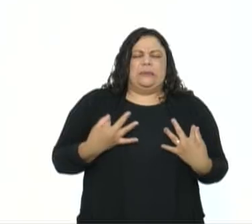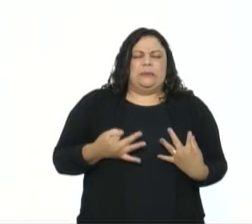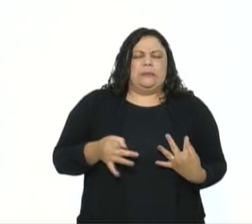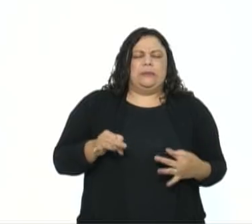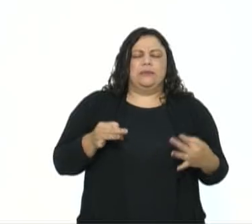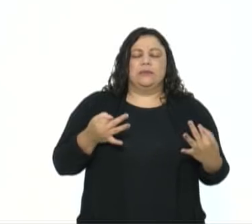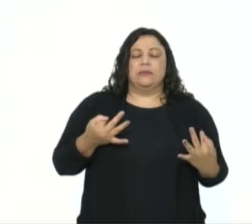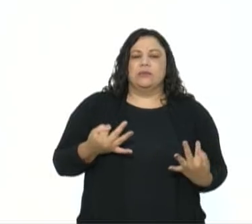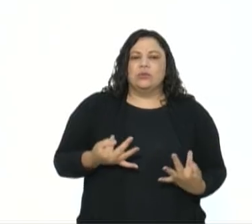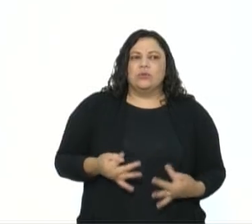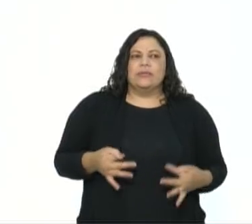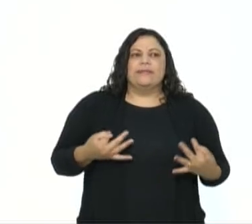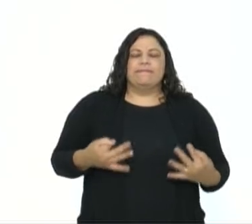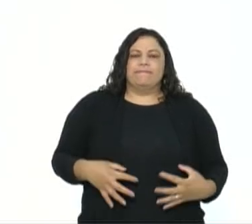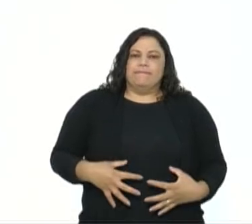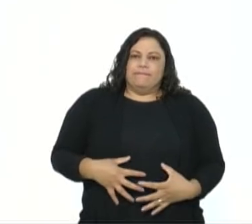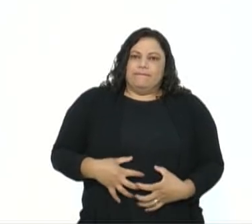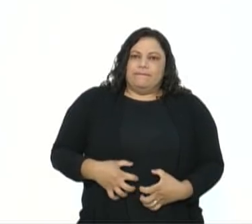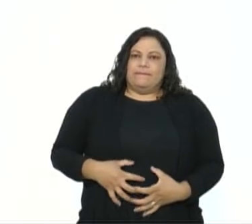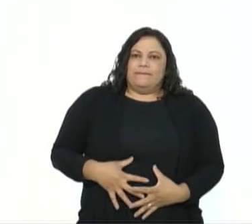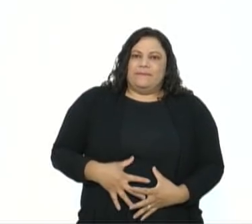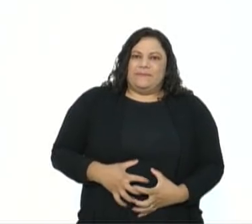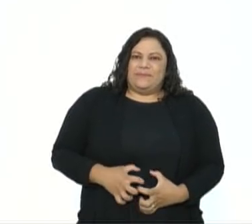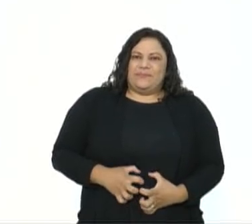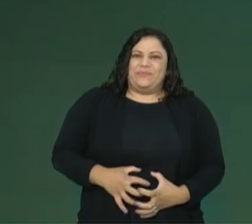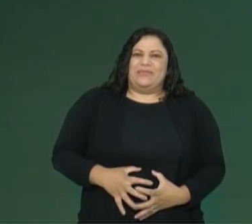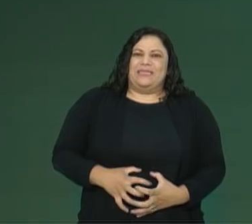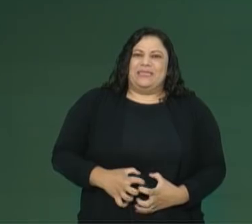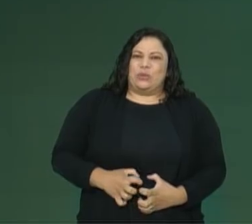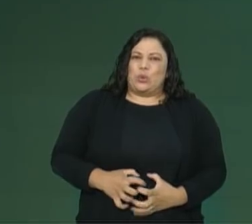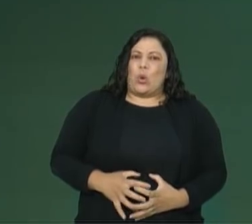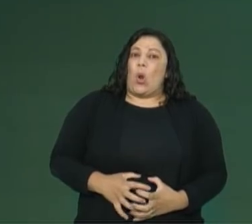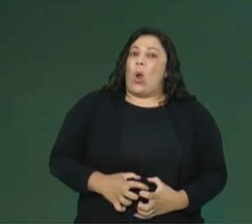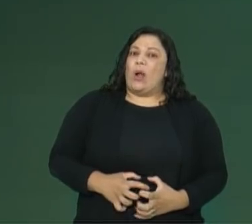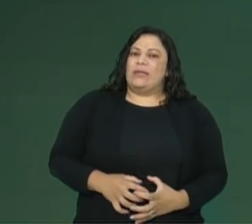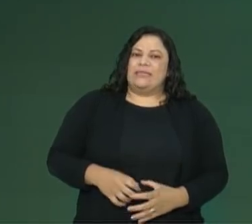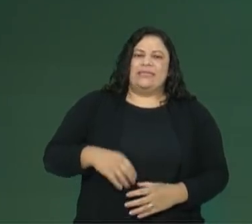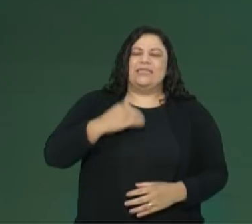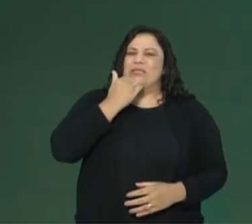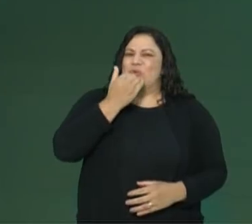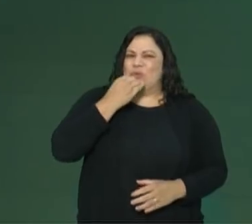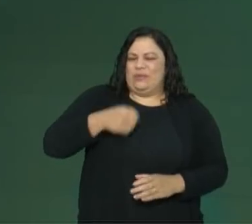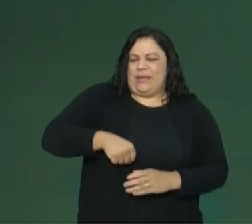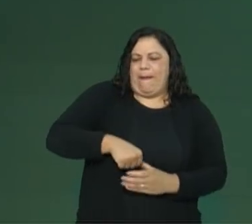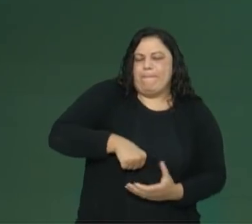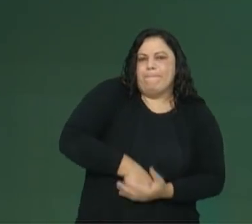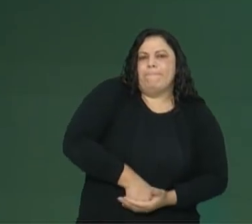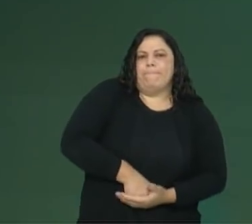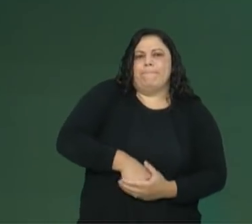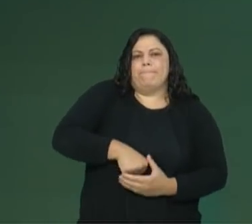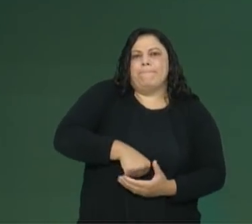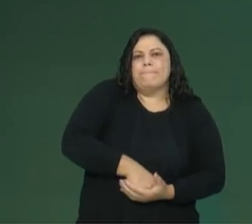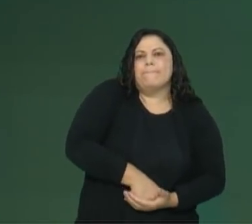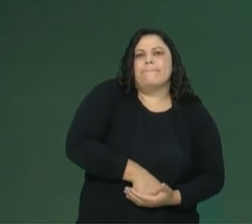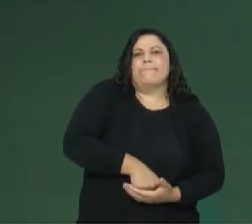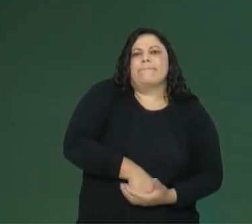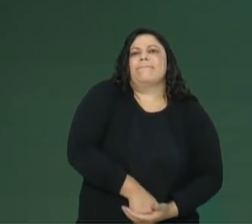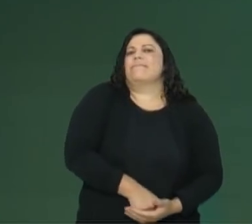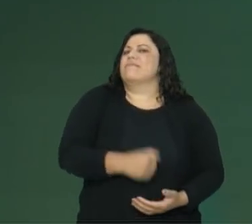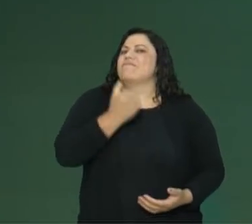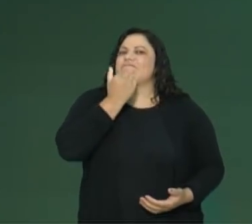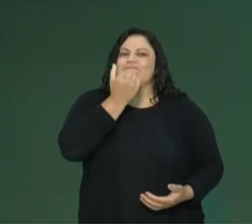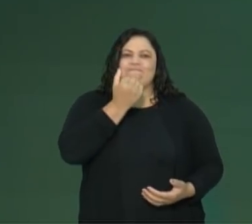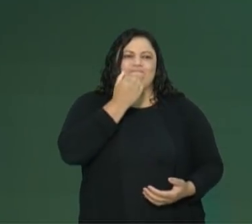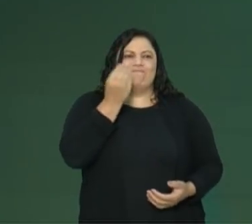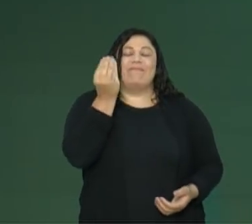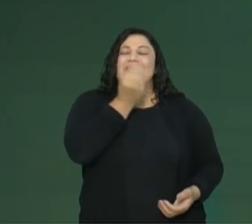intestino cheio, a musculatura do intestino começa a contrair, mas não consegue empurrar os vermes, né? Fraqueza, porque eles consomem